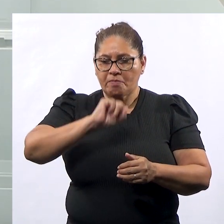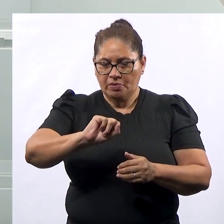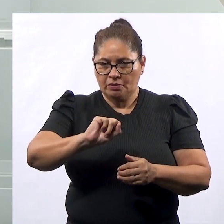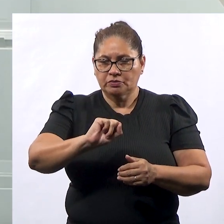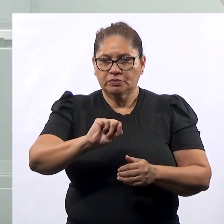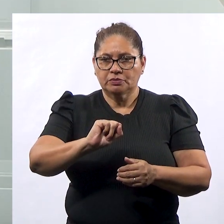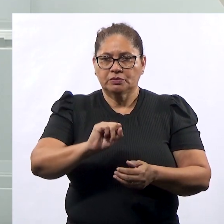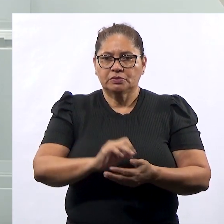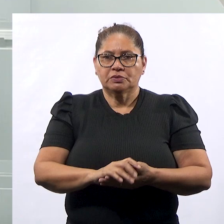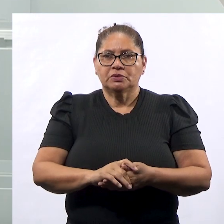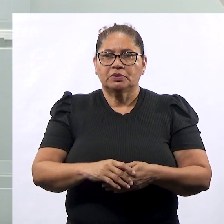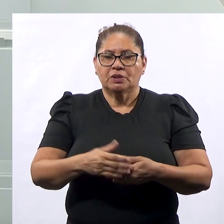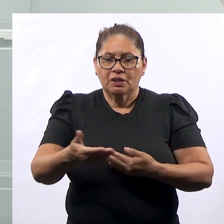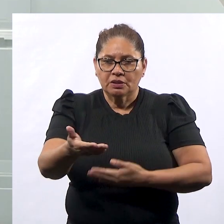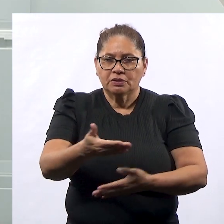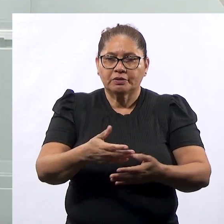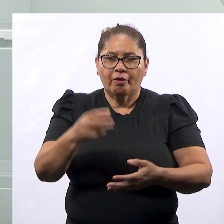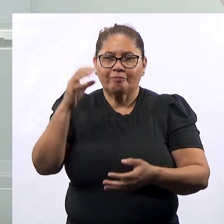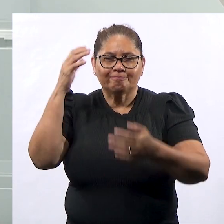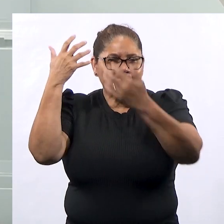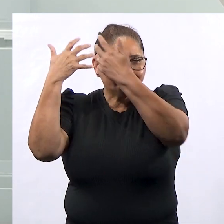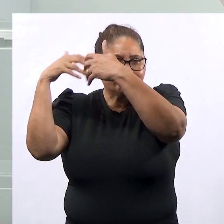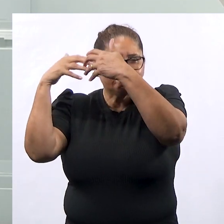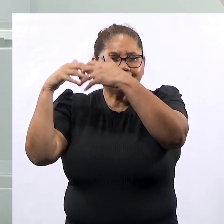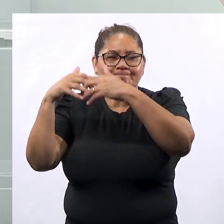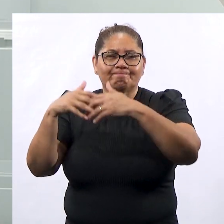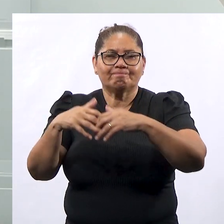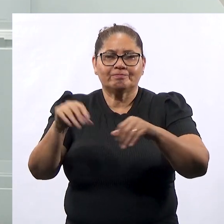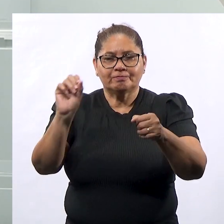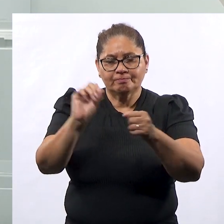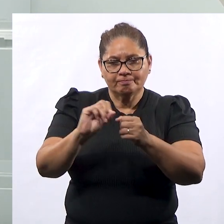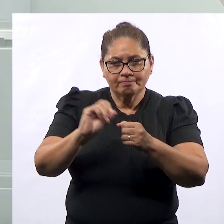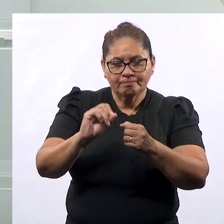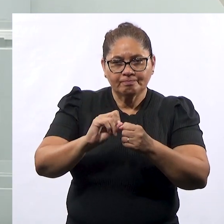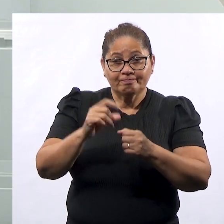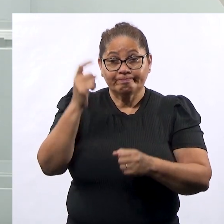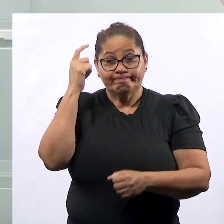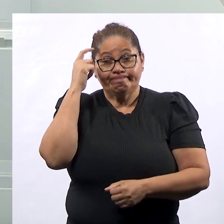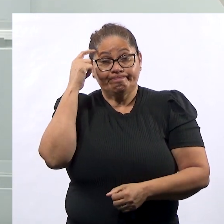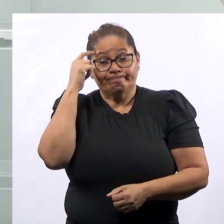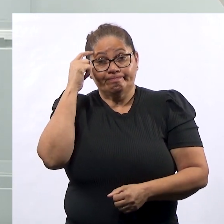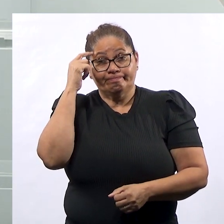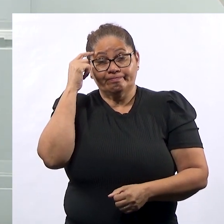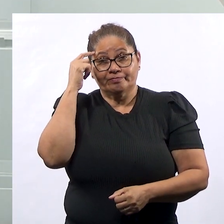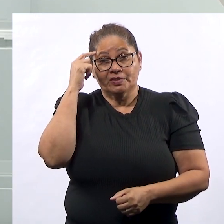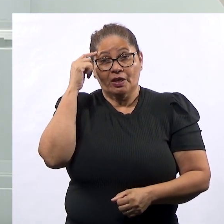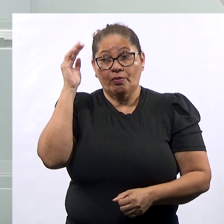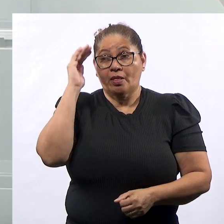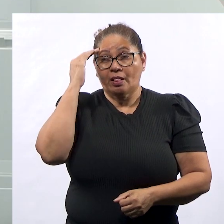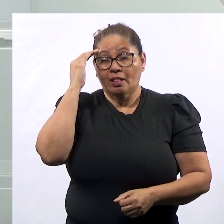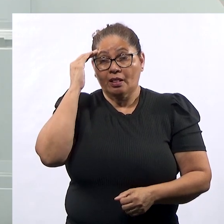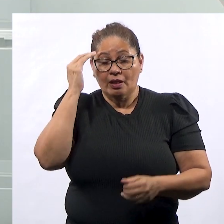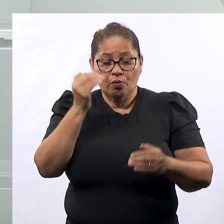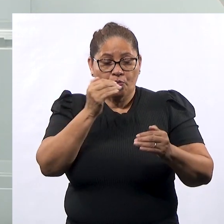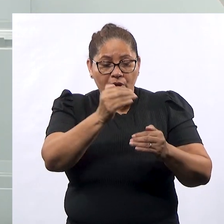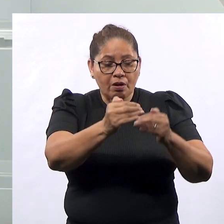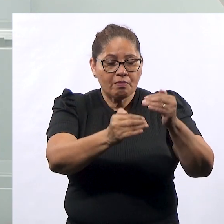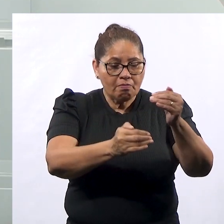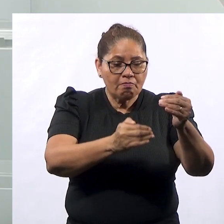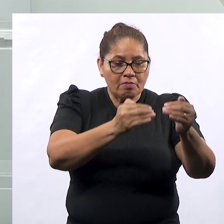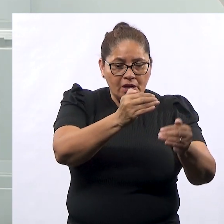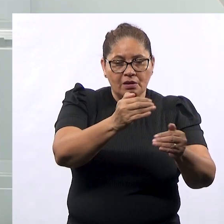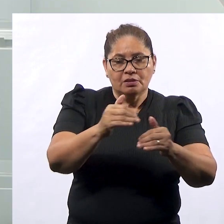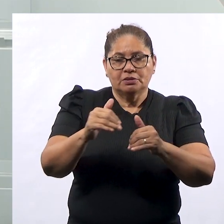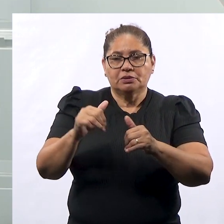Paulo Freire vai dizer que é a ação, a reflexão e a ação. Nessa ideia é que eu entendo